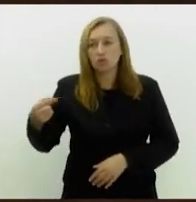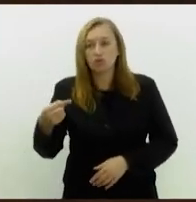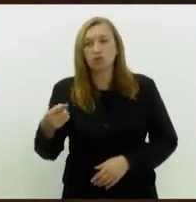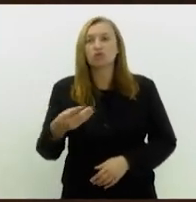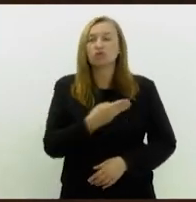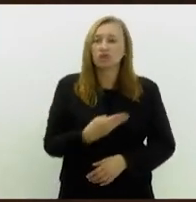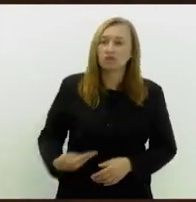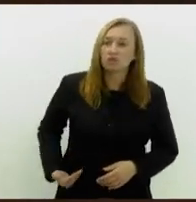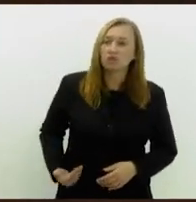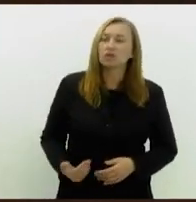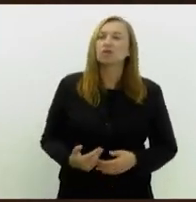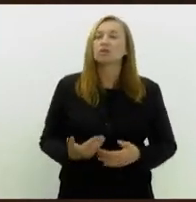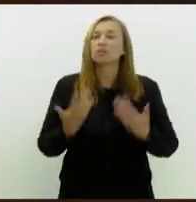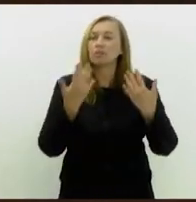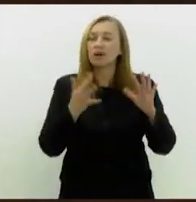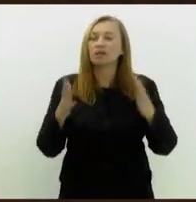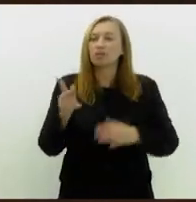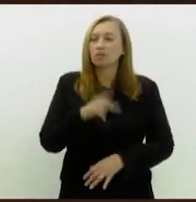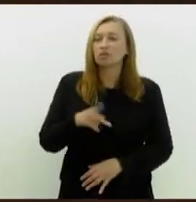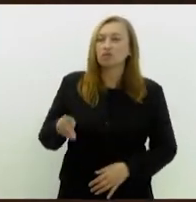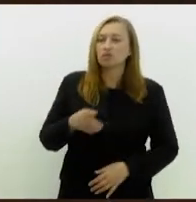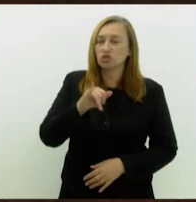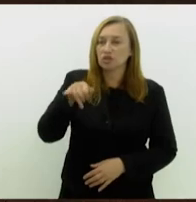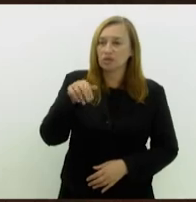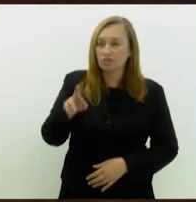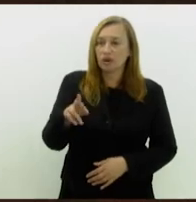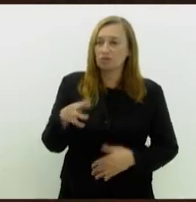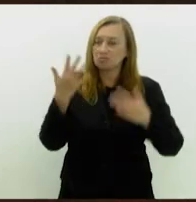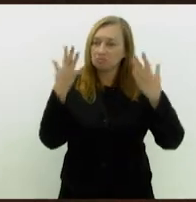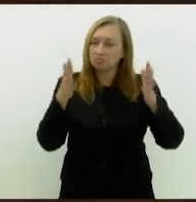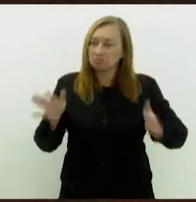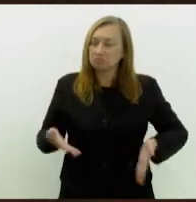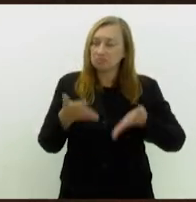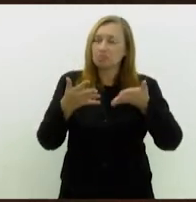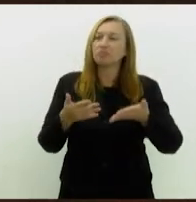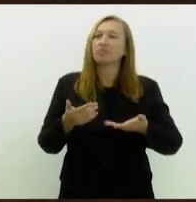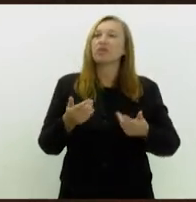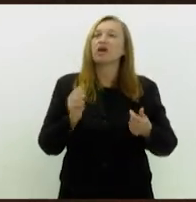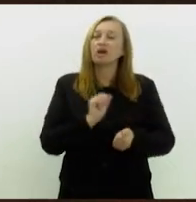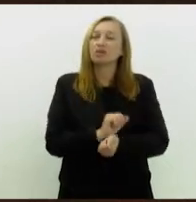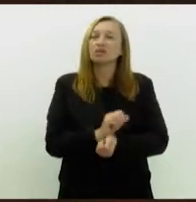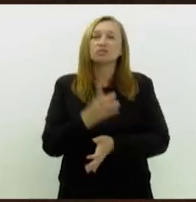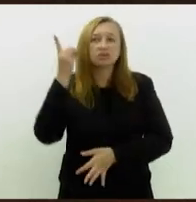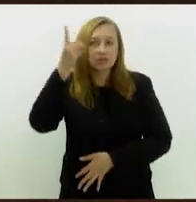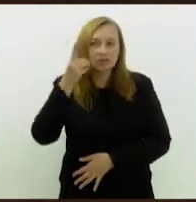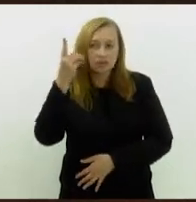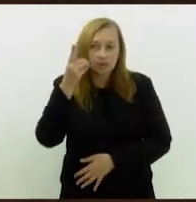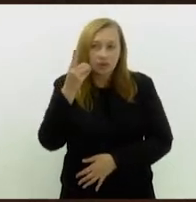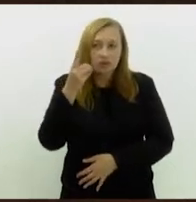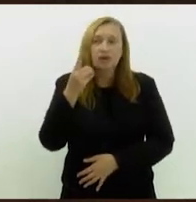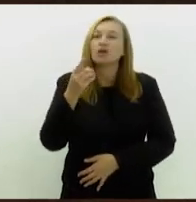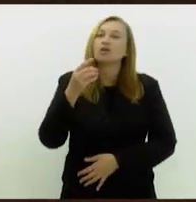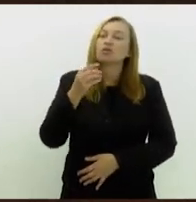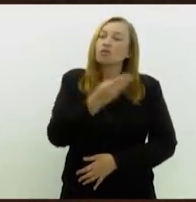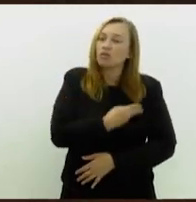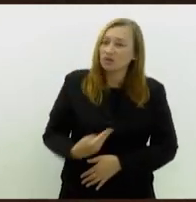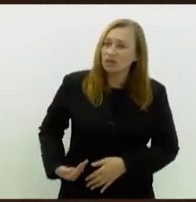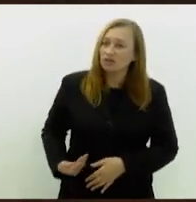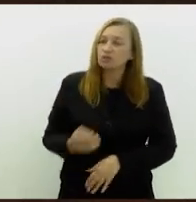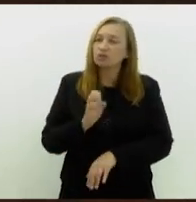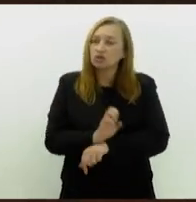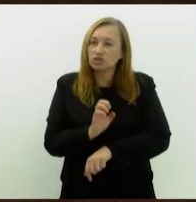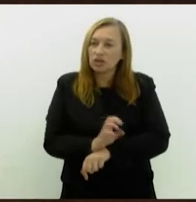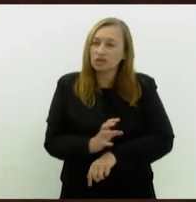parabenizar aqui o professor José Mar pela excelente iniciativa a gente espera que o governador do Estado acate reconheça os